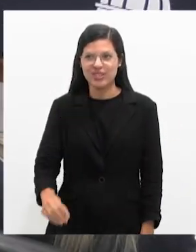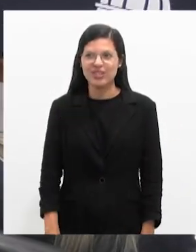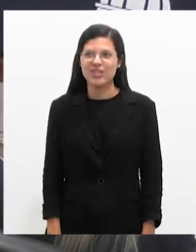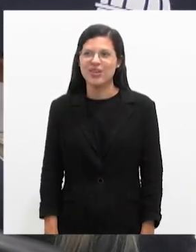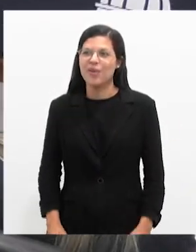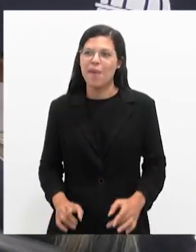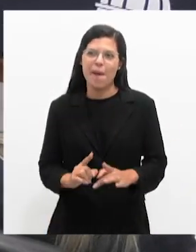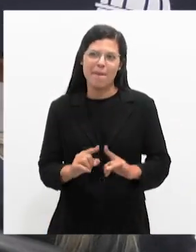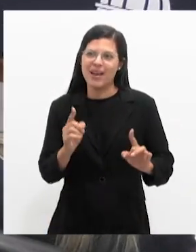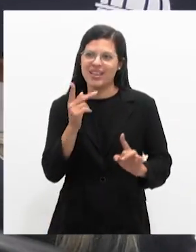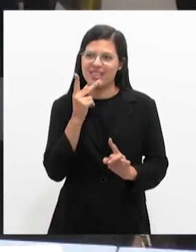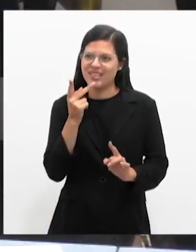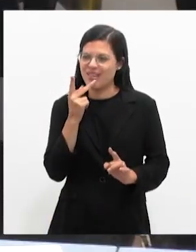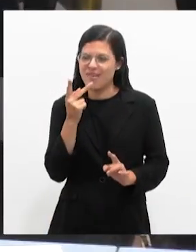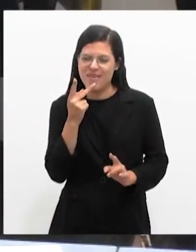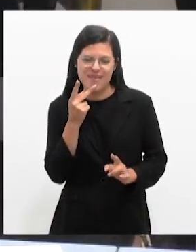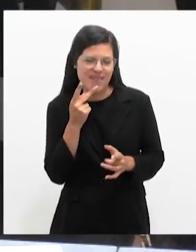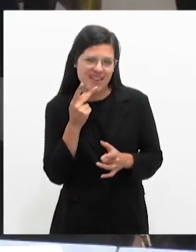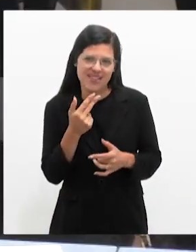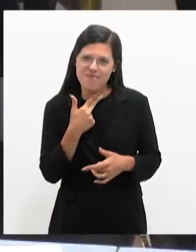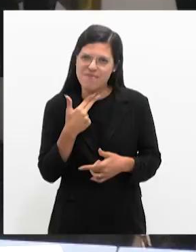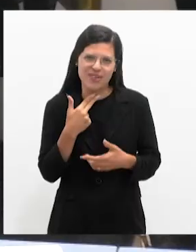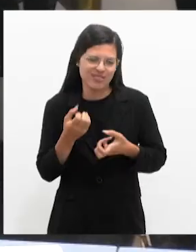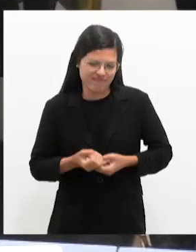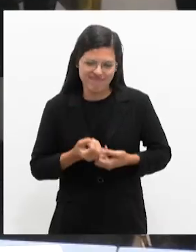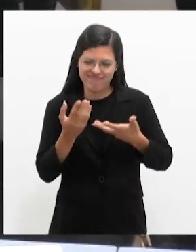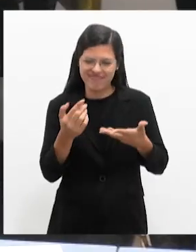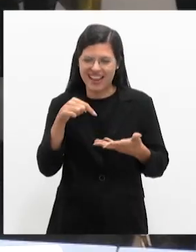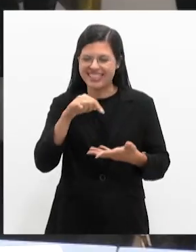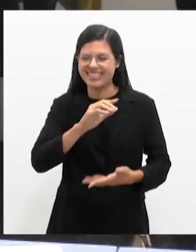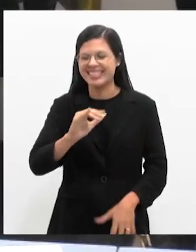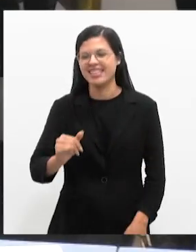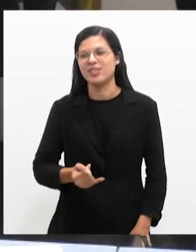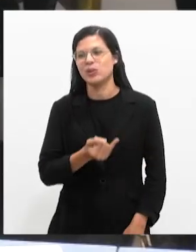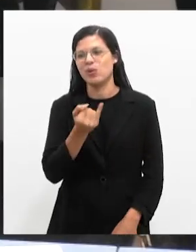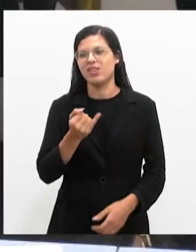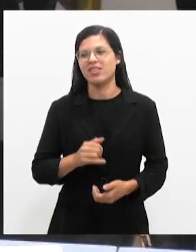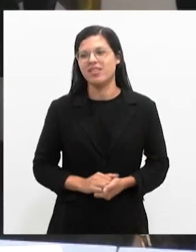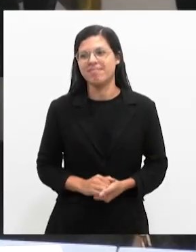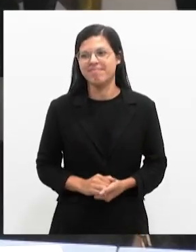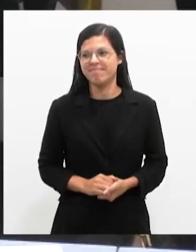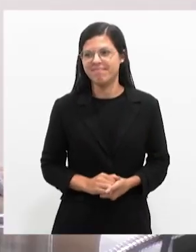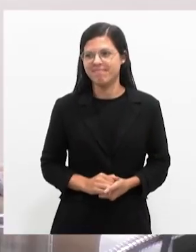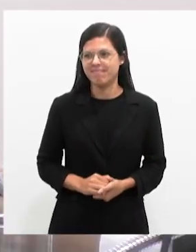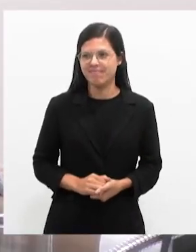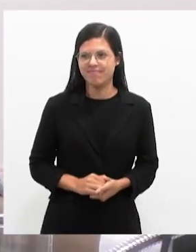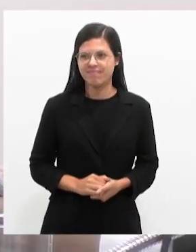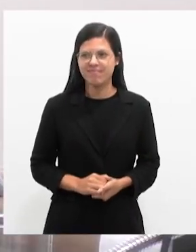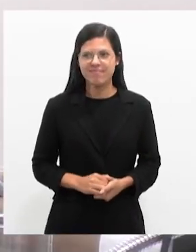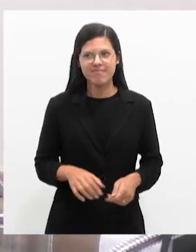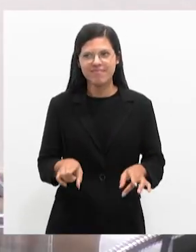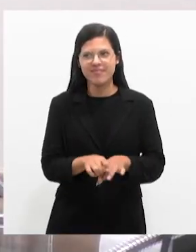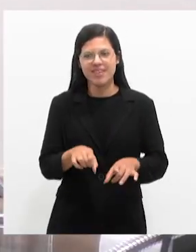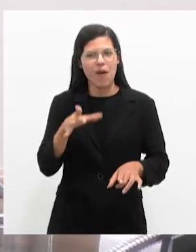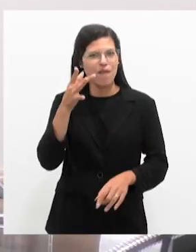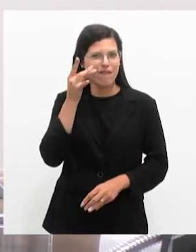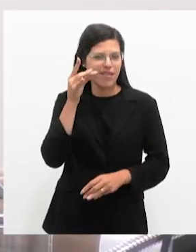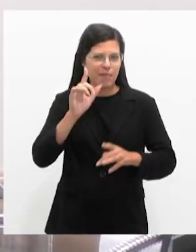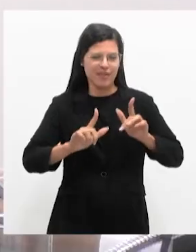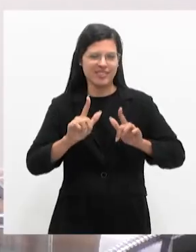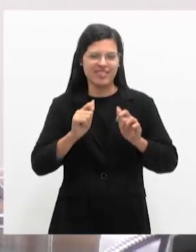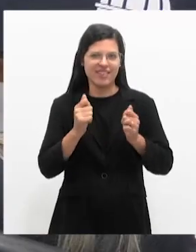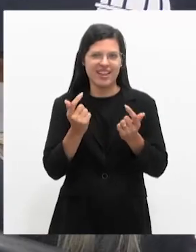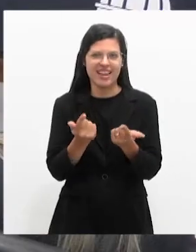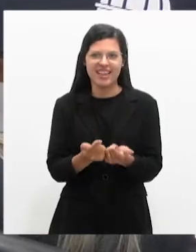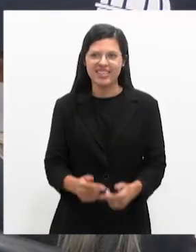de serem expressados aqui na CCJ. Ainda mais ao vivo pela TV Alerta. Confesso que eu não acredito,